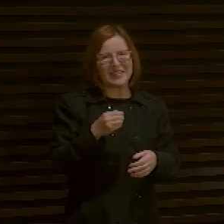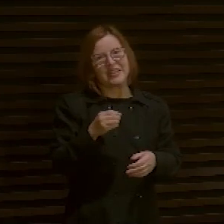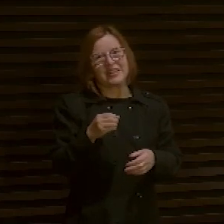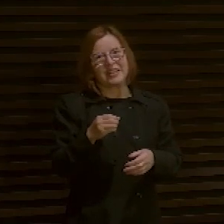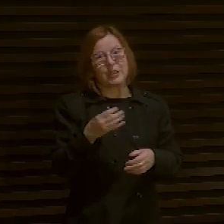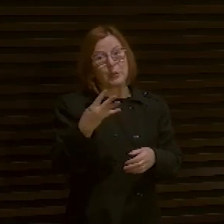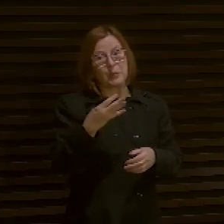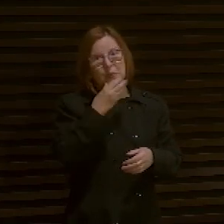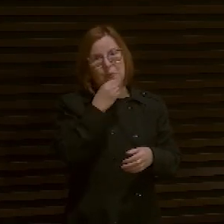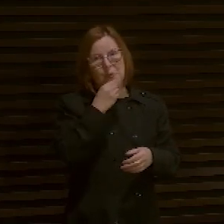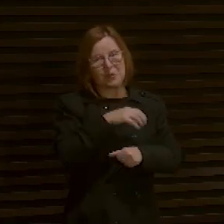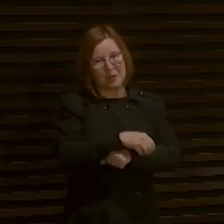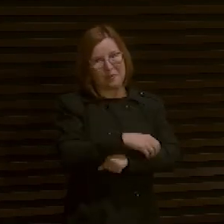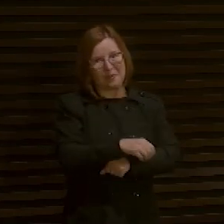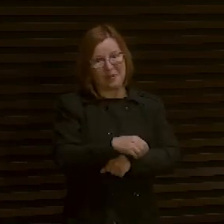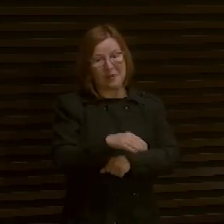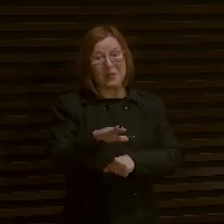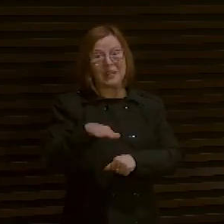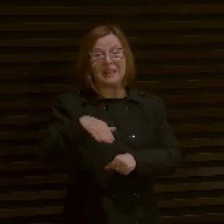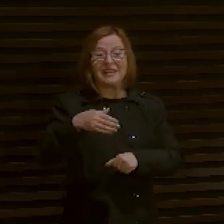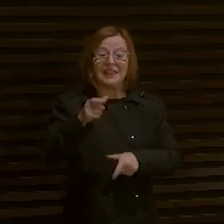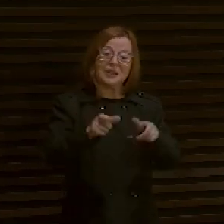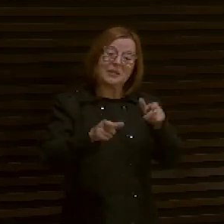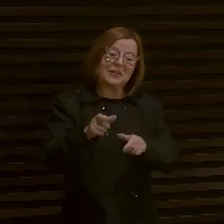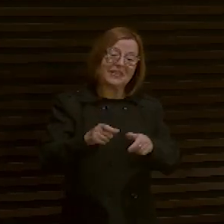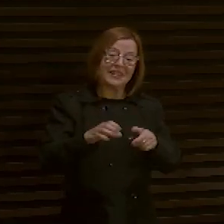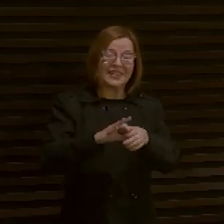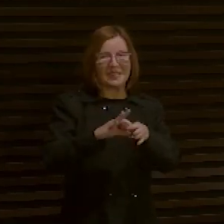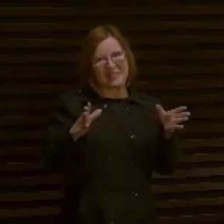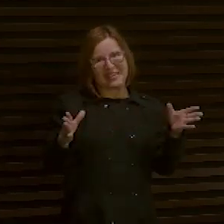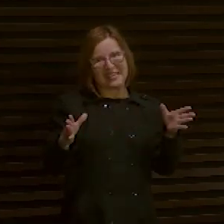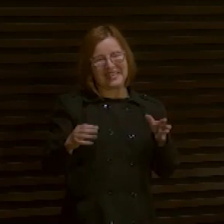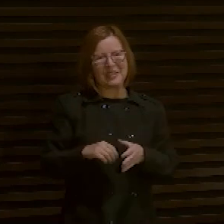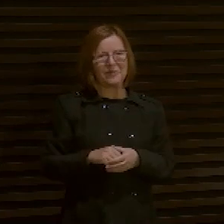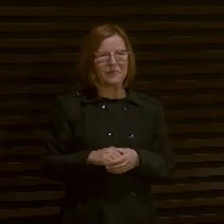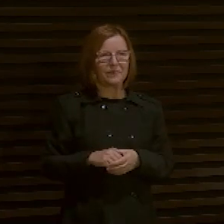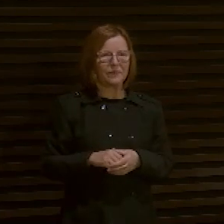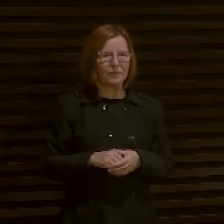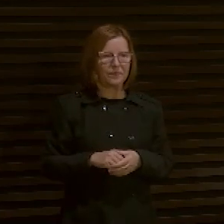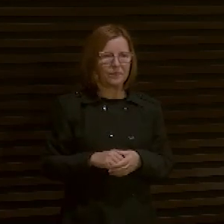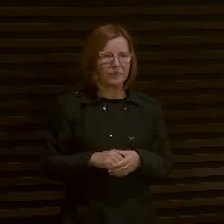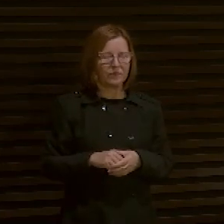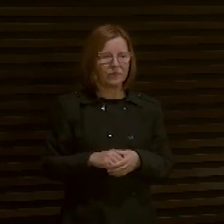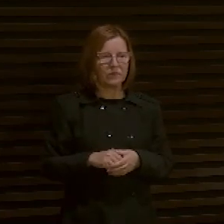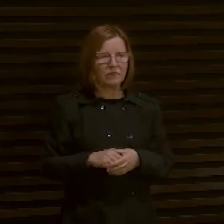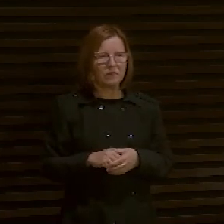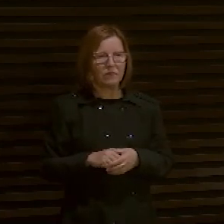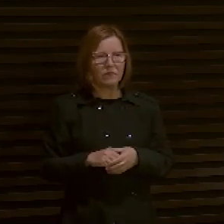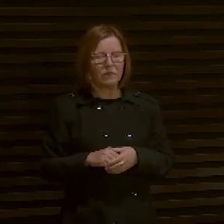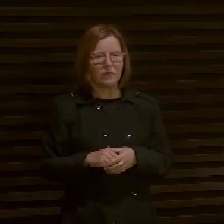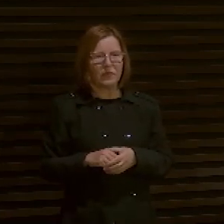É interessante que, continuando a narrativa ali, o rei ele duvida. Ele fala, não, isso aqui deve ser uma emboscada dos sírios, ele